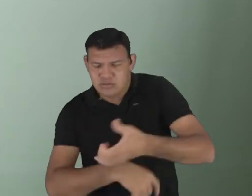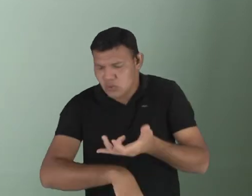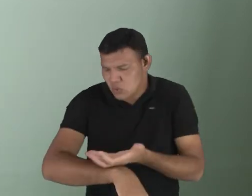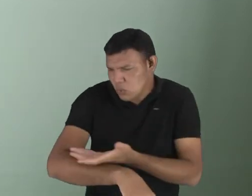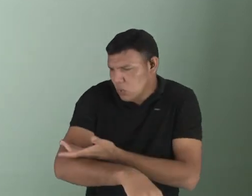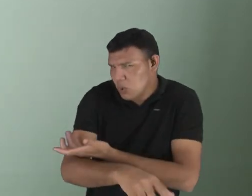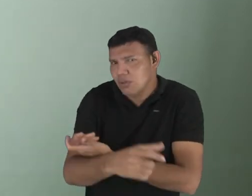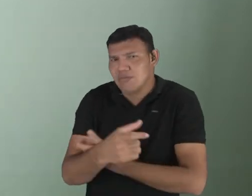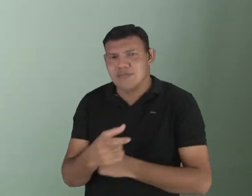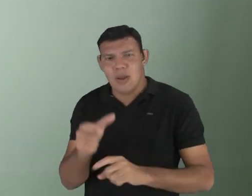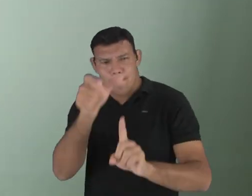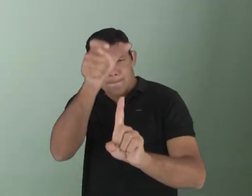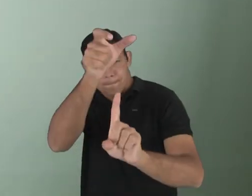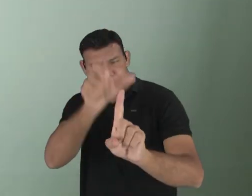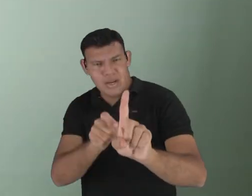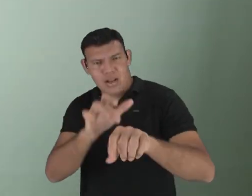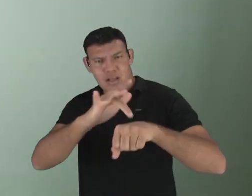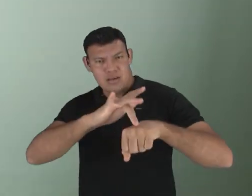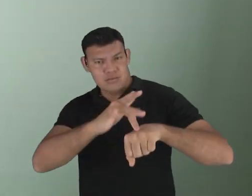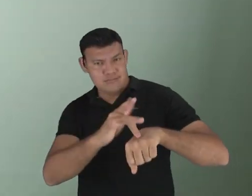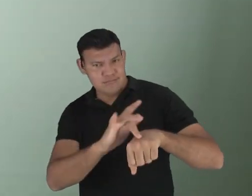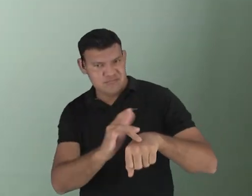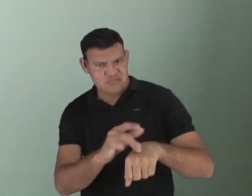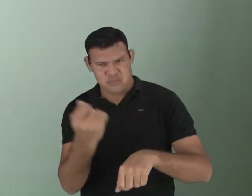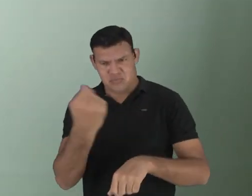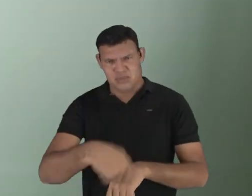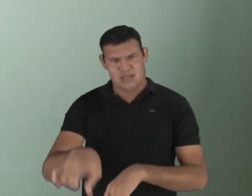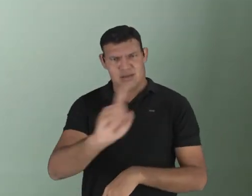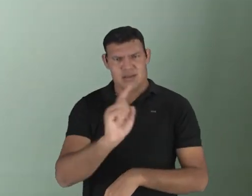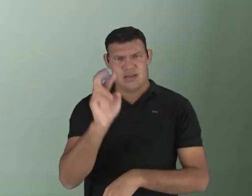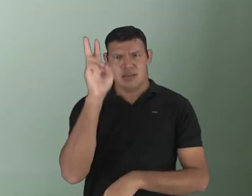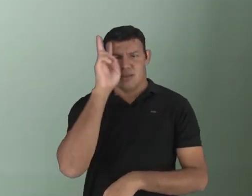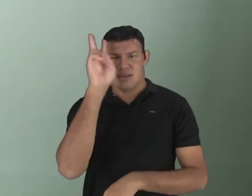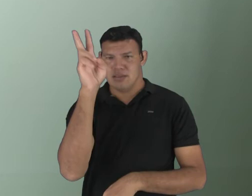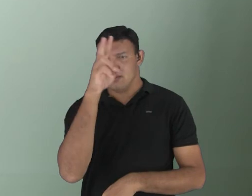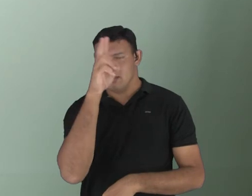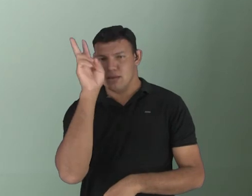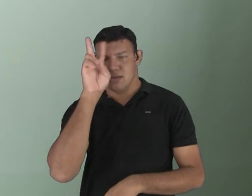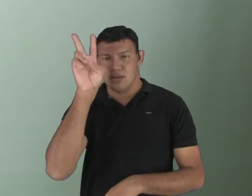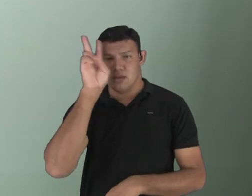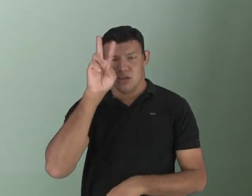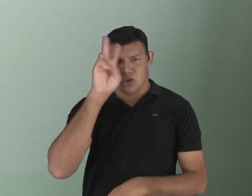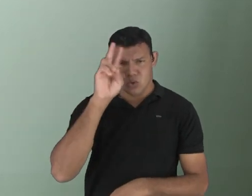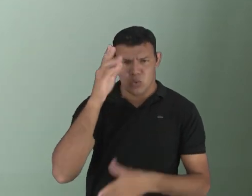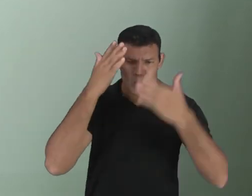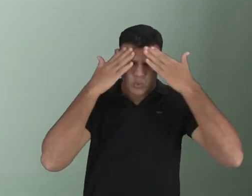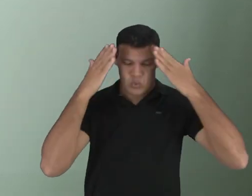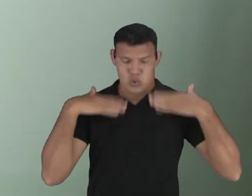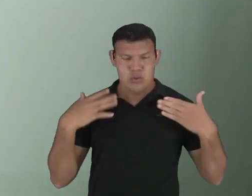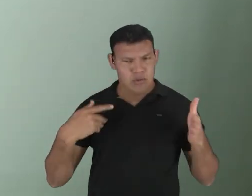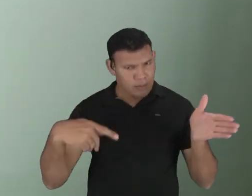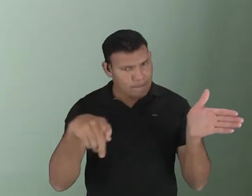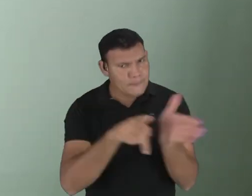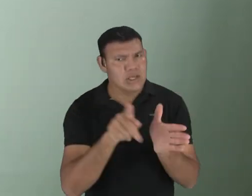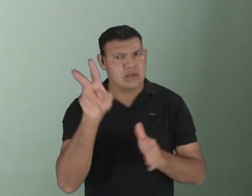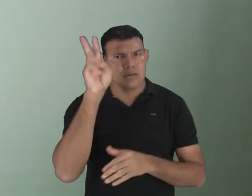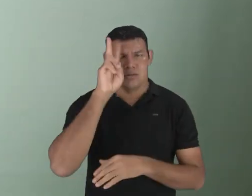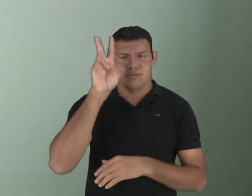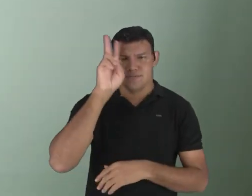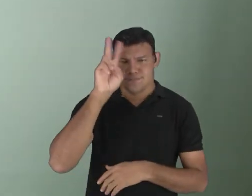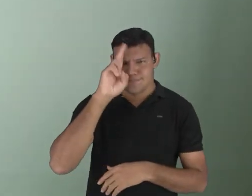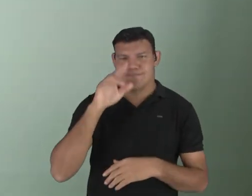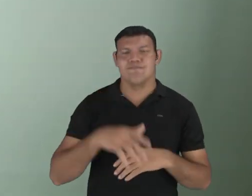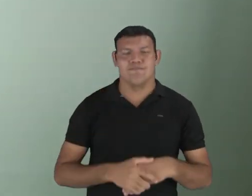que ele sente e experimenta enquanto bailarino. Ele agora não precisa mais contar uma história, o corpo é a própria história.